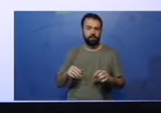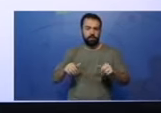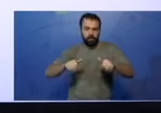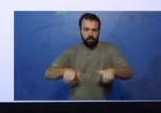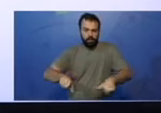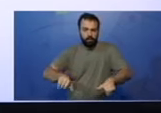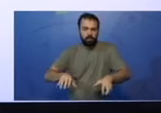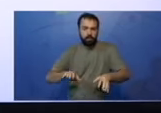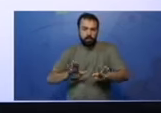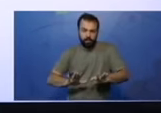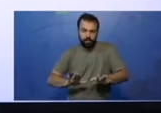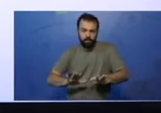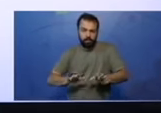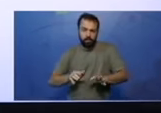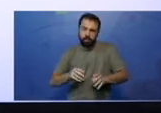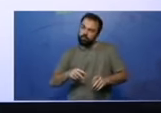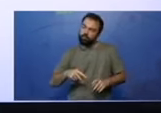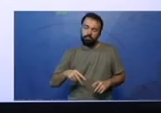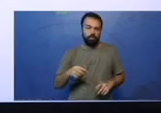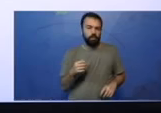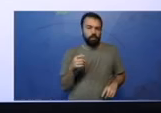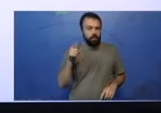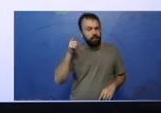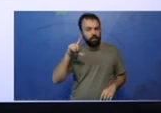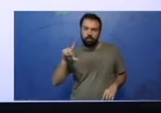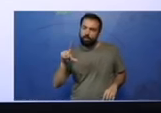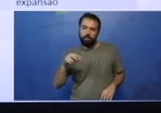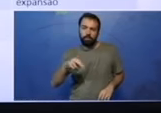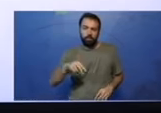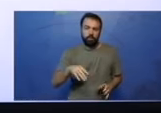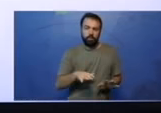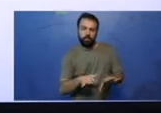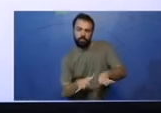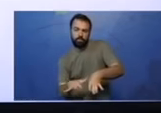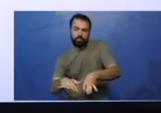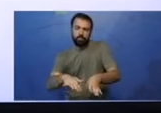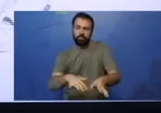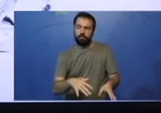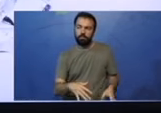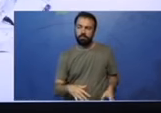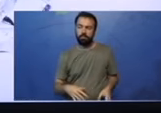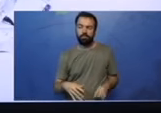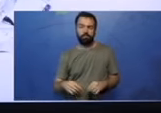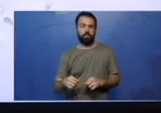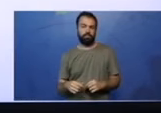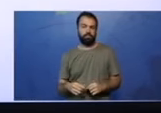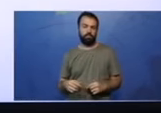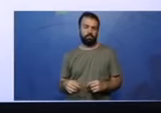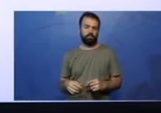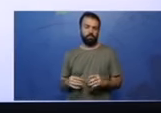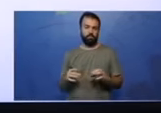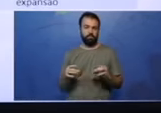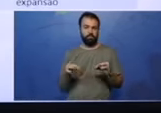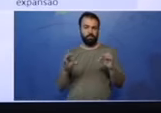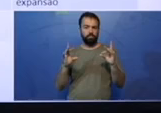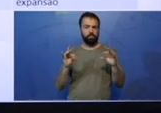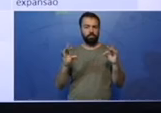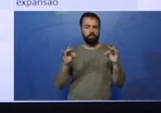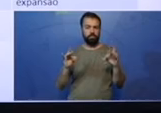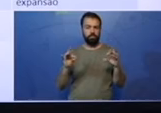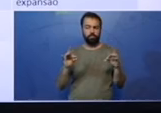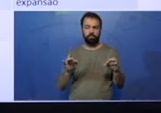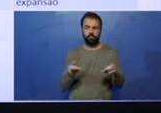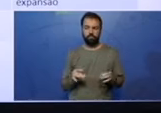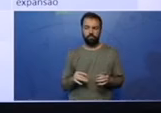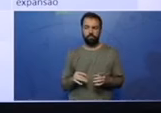o máximo é o movimento de vibração. Já o estado líquido,